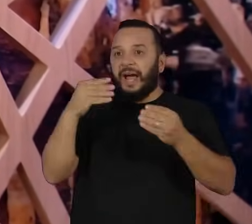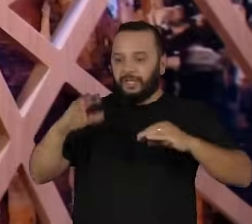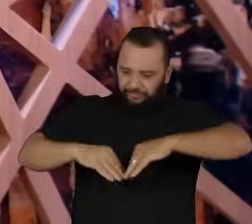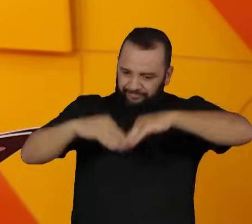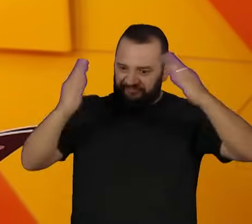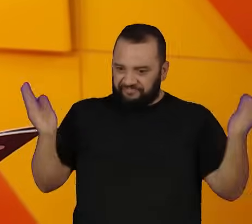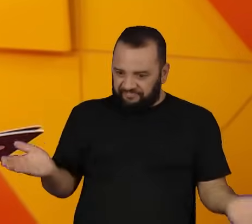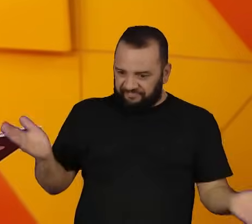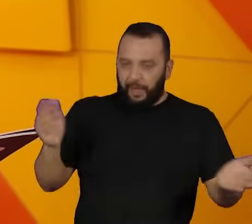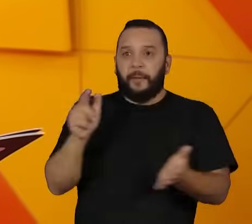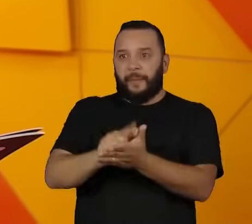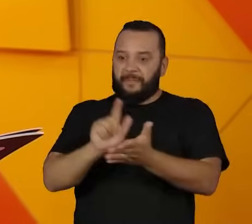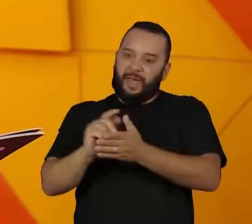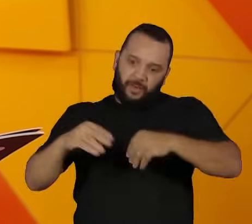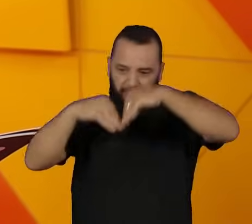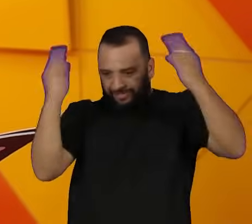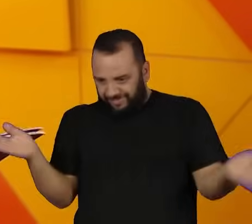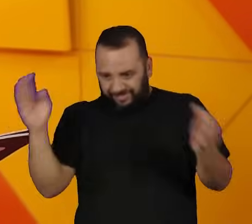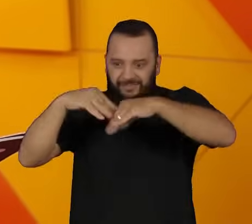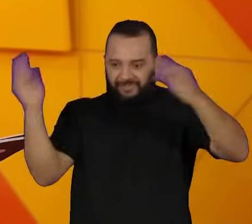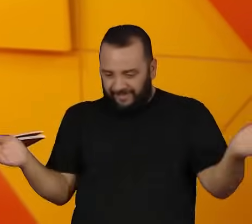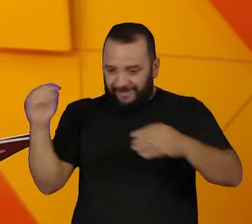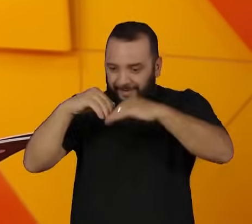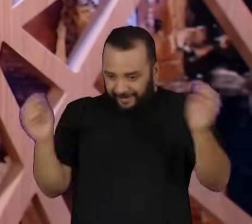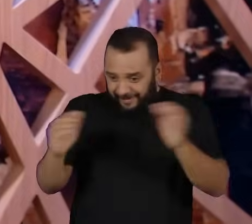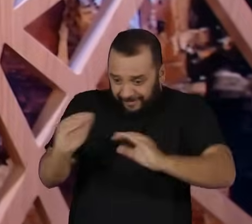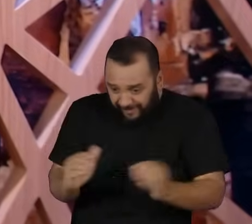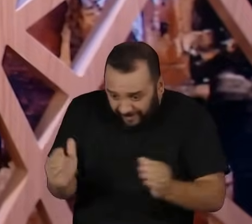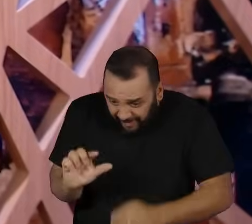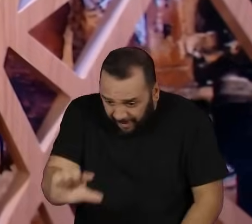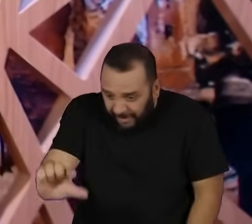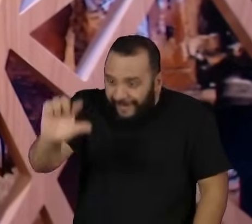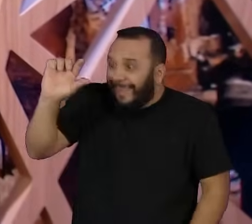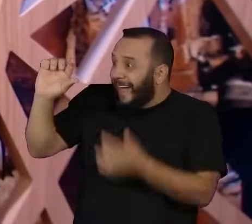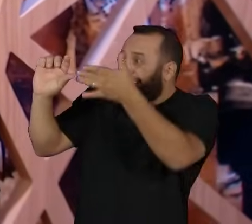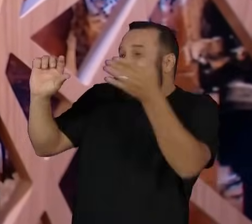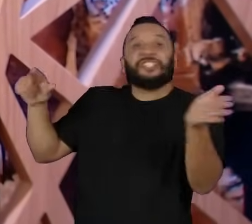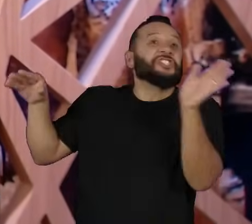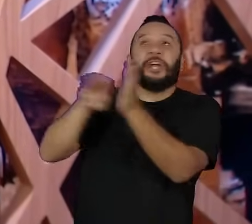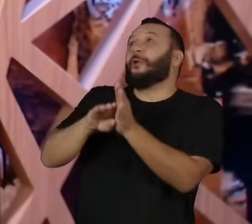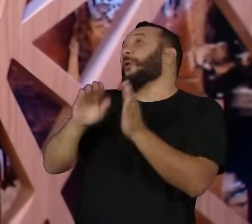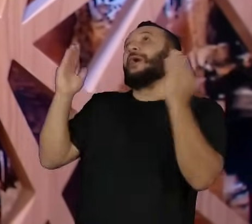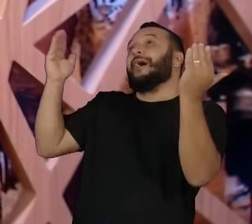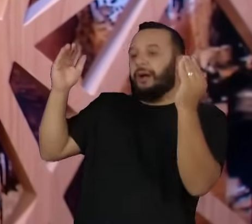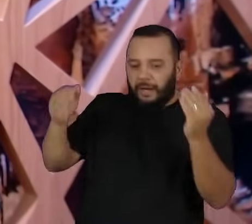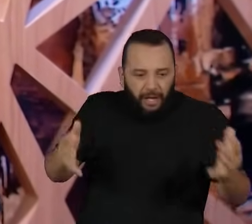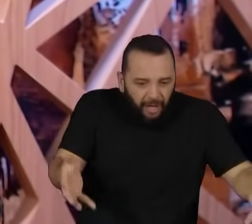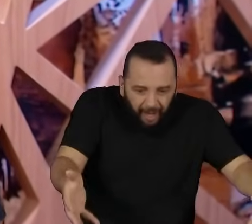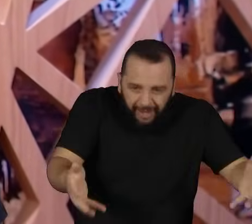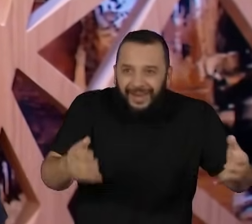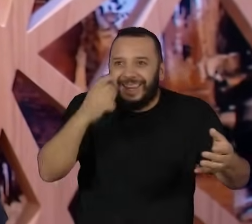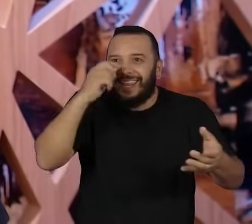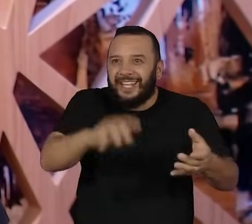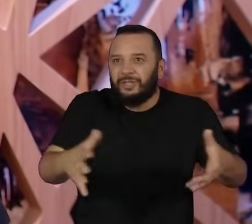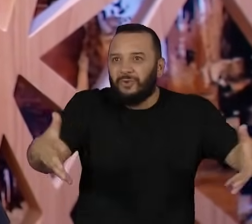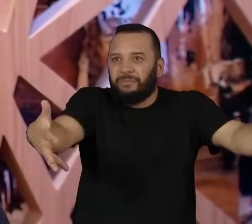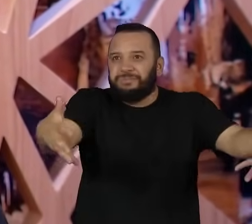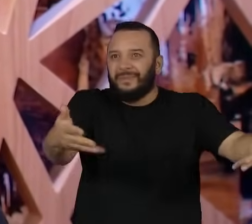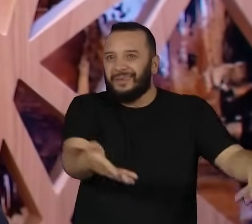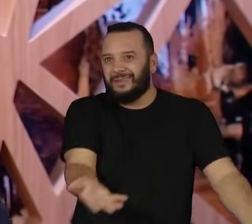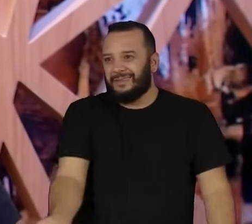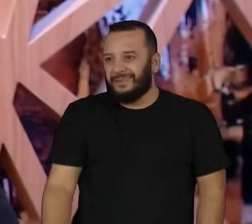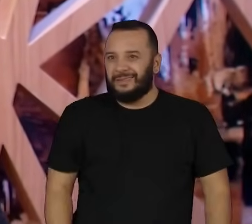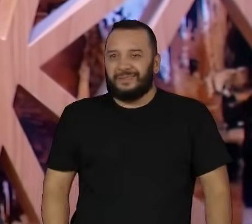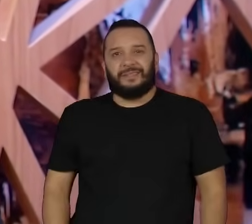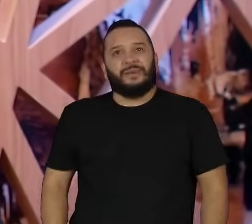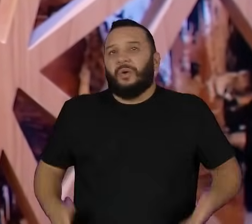produto. E aquilo tudo vai descartado, né? E você nem pensa, você nem olha para o tipo de material que você está descartando, né?